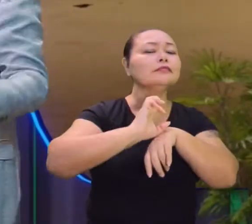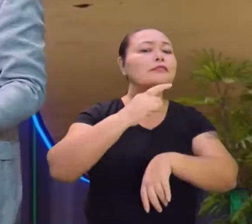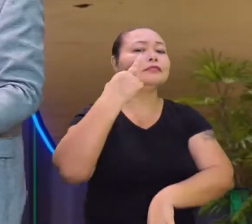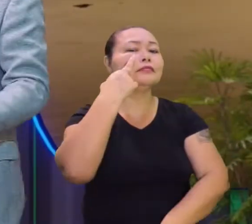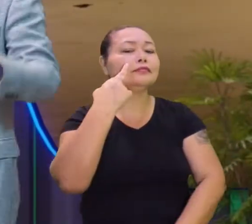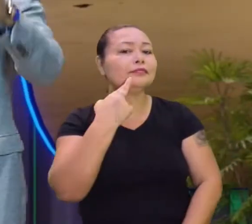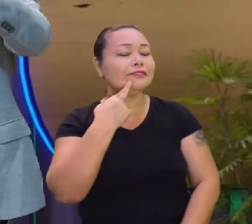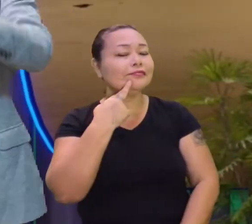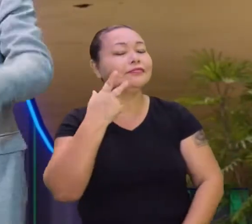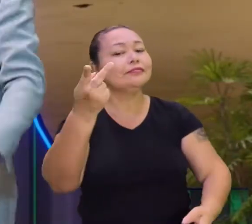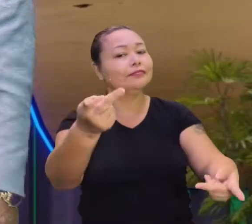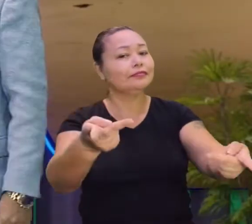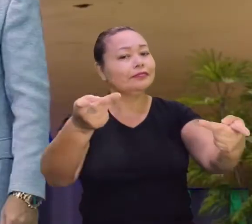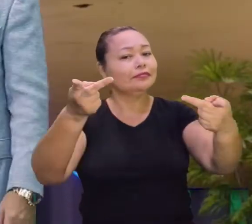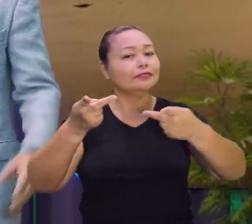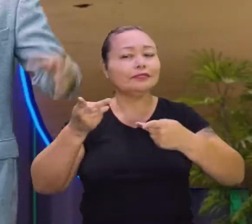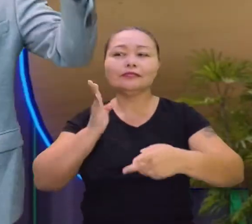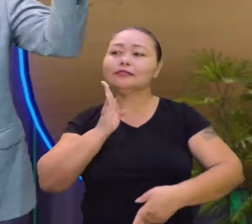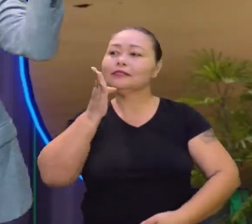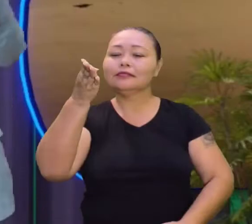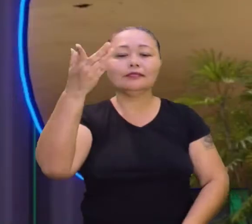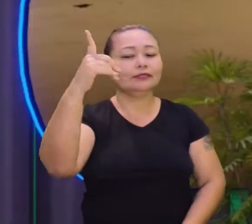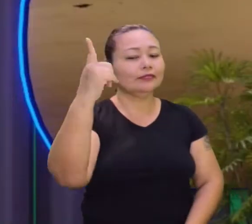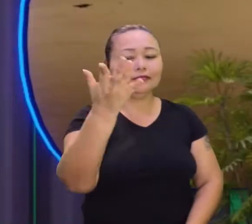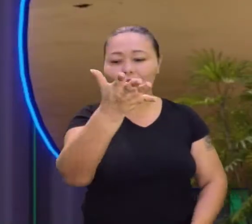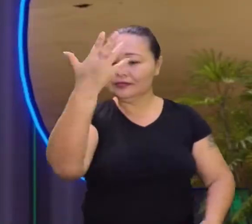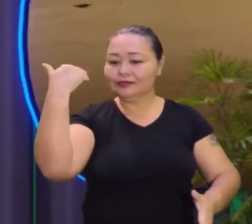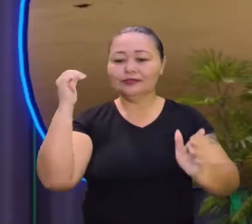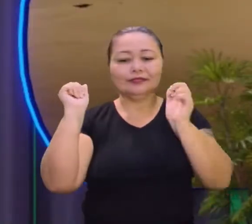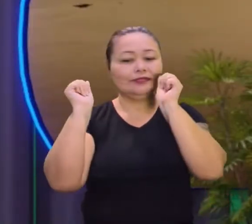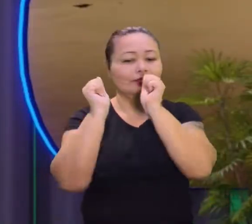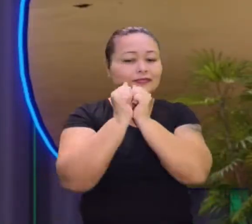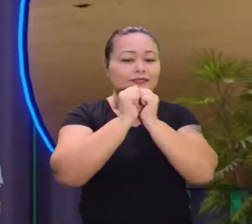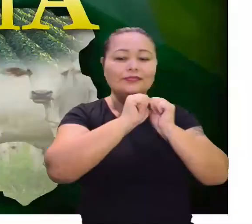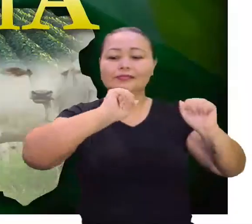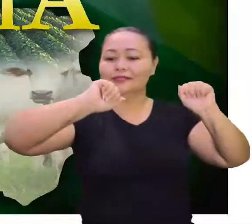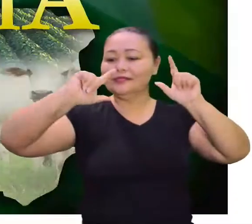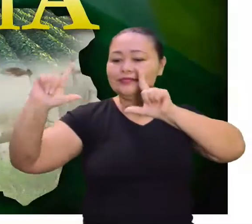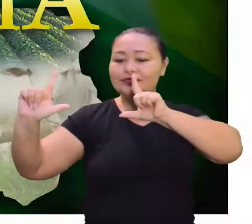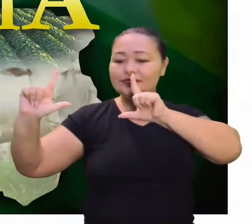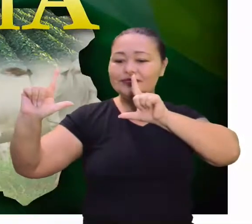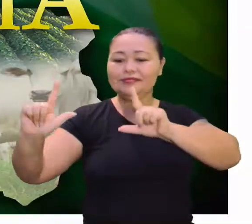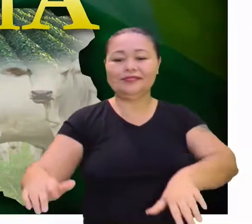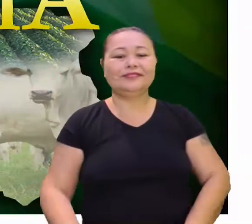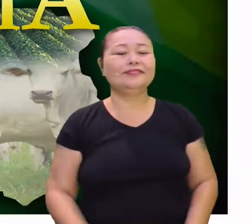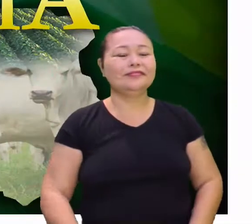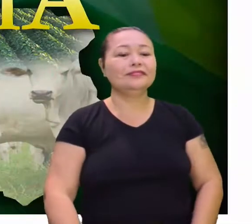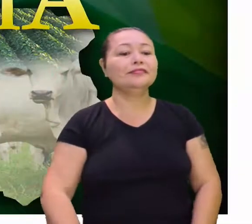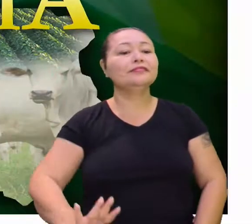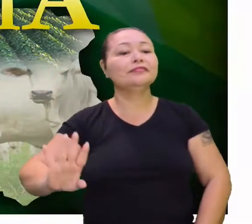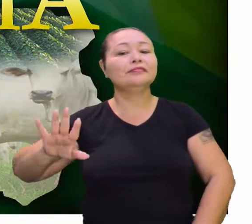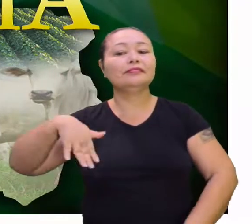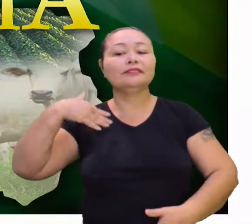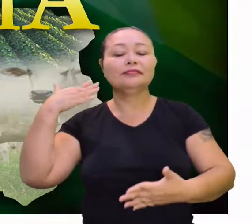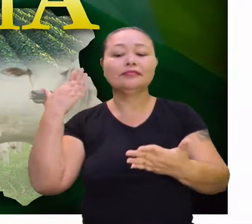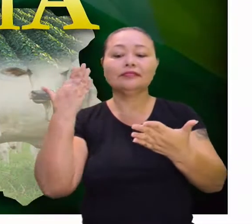vamos convidar você para mais essa viagem geográfica. Muito bem. Vamos junto? Vamos lá no quadro.